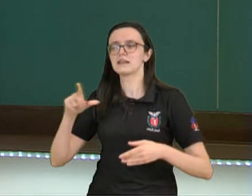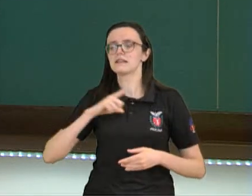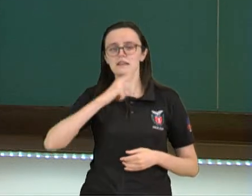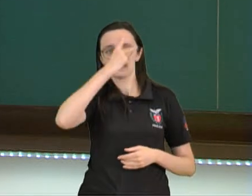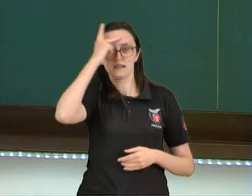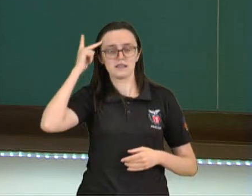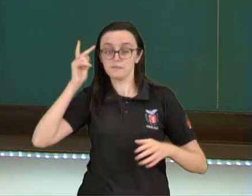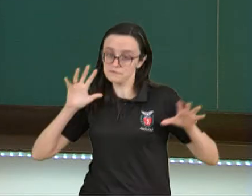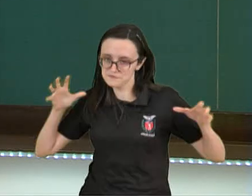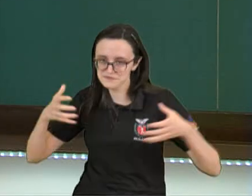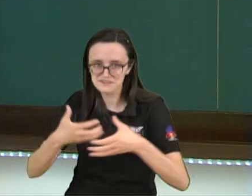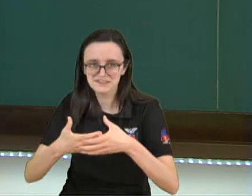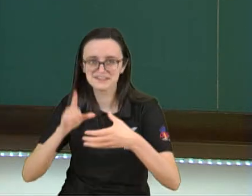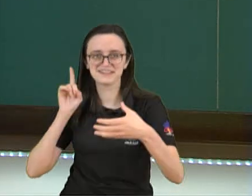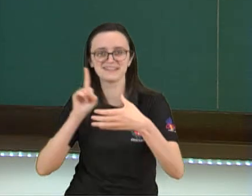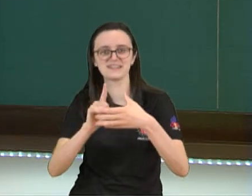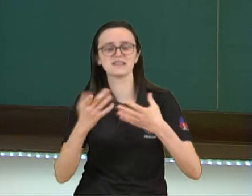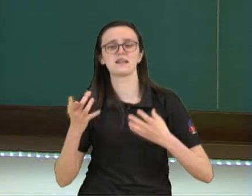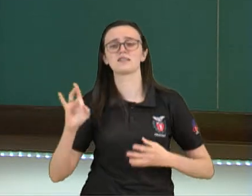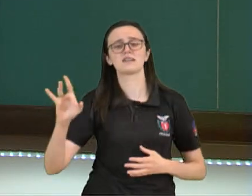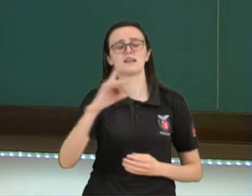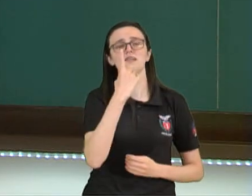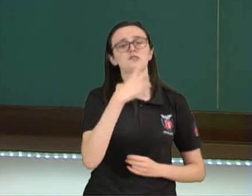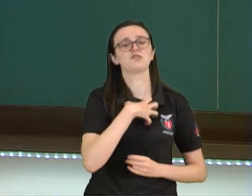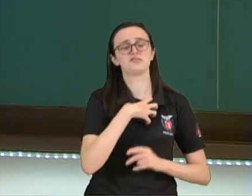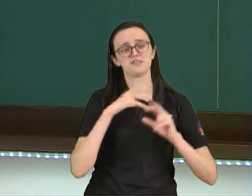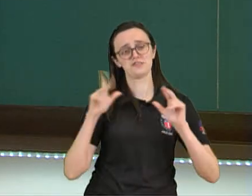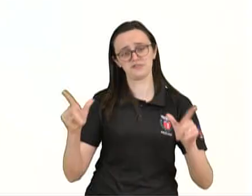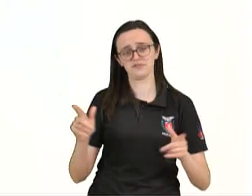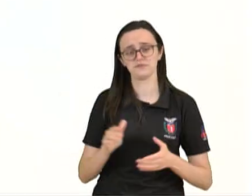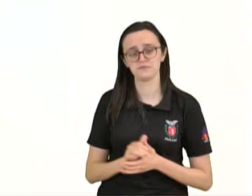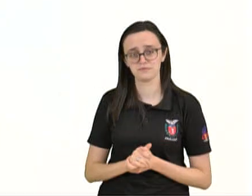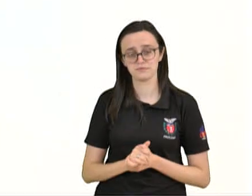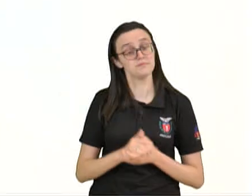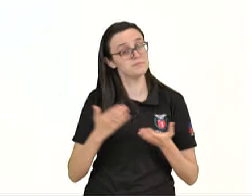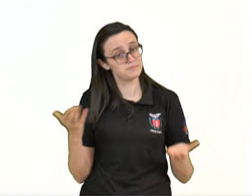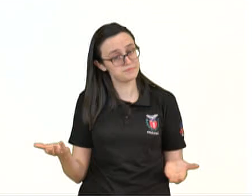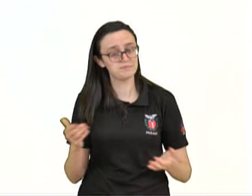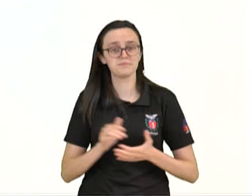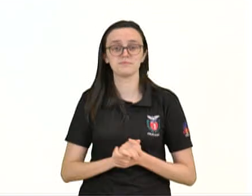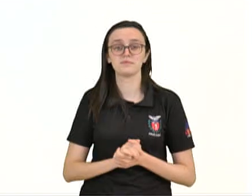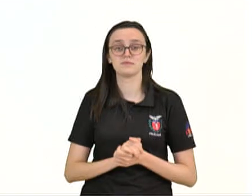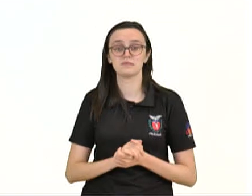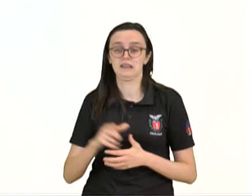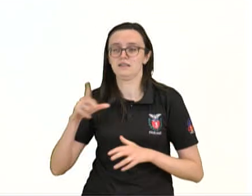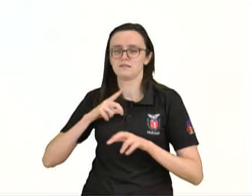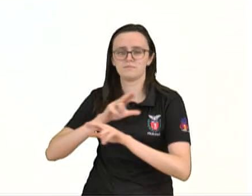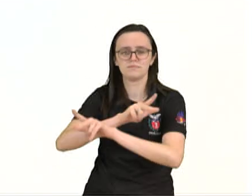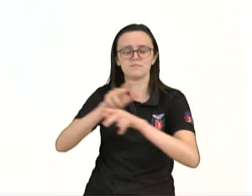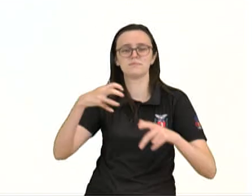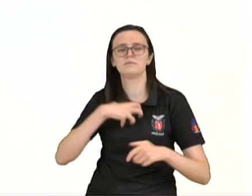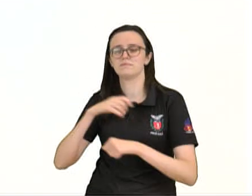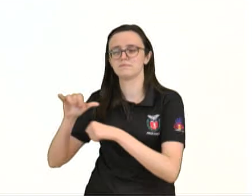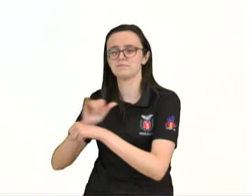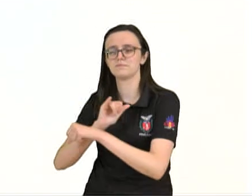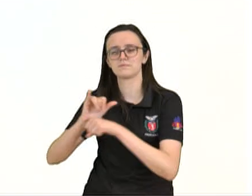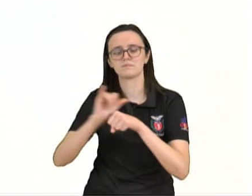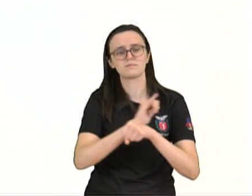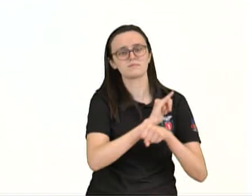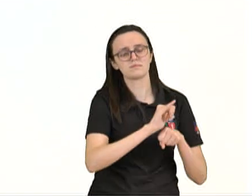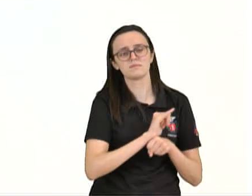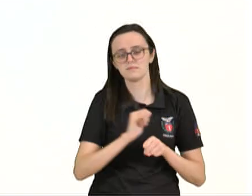que se enturma e cada um tem a sua forma. E, portanto, diferentes estratégias que podem levar a